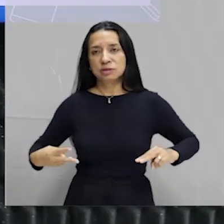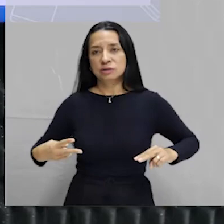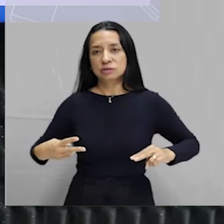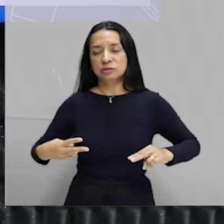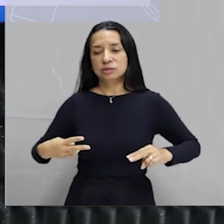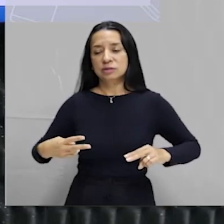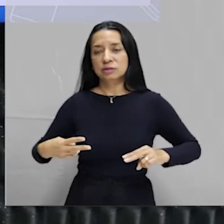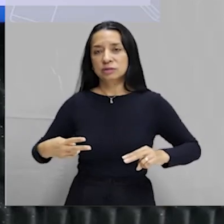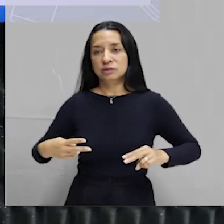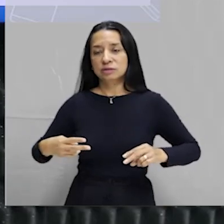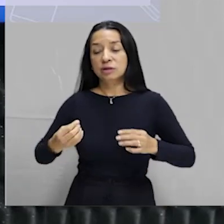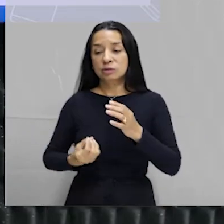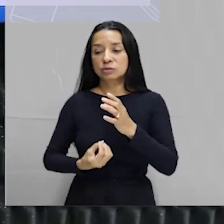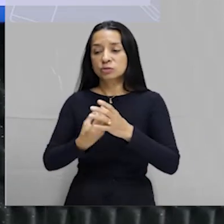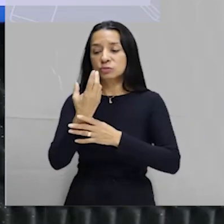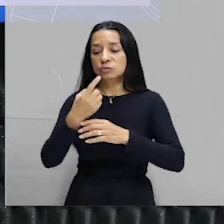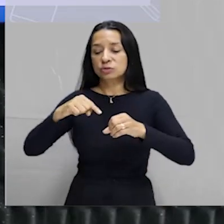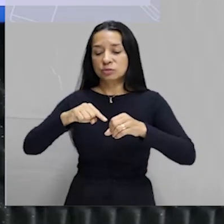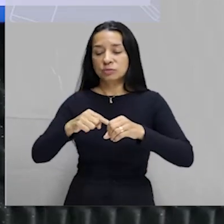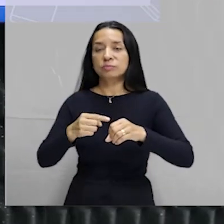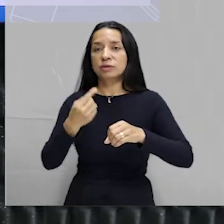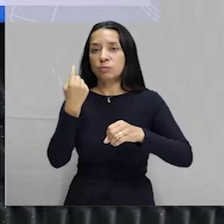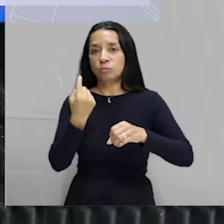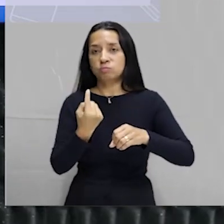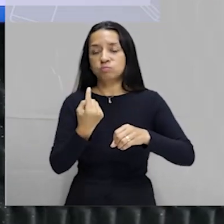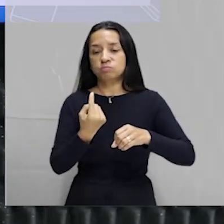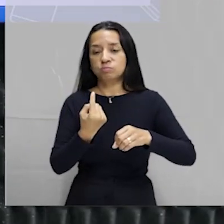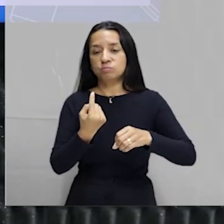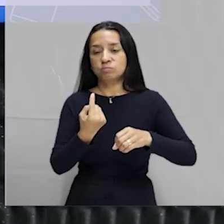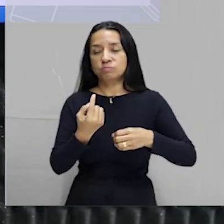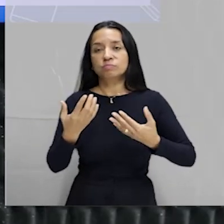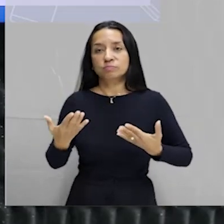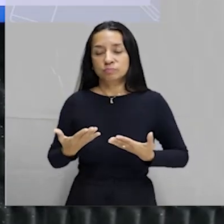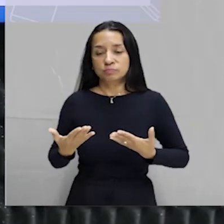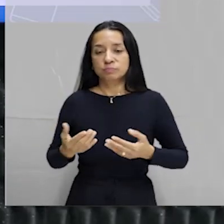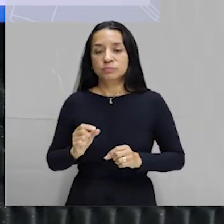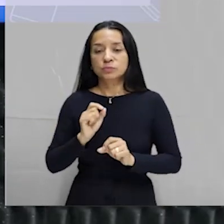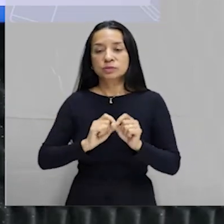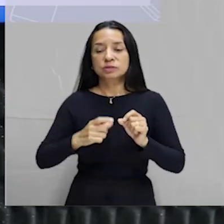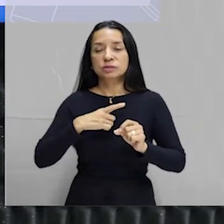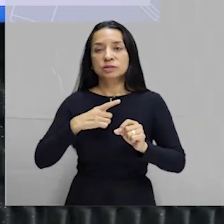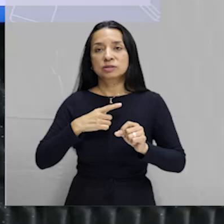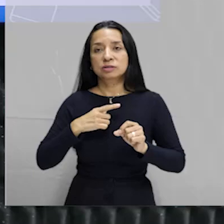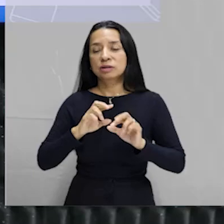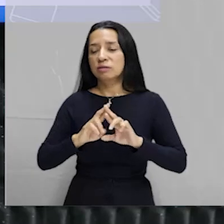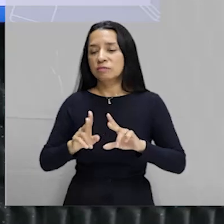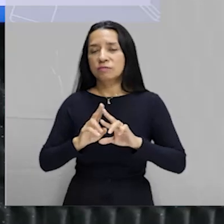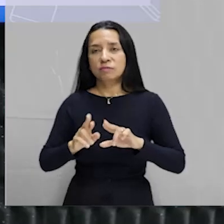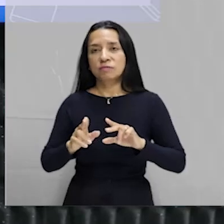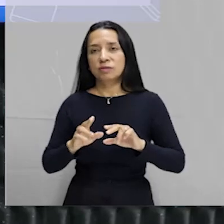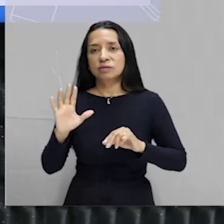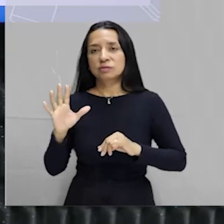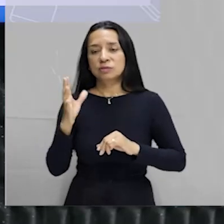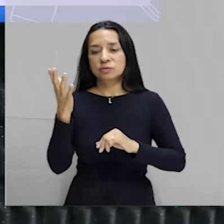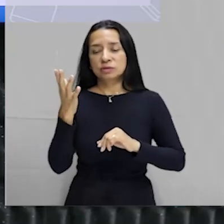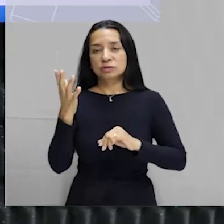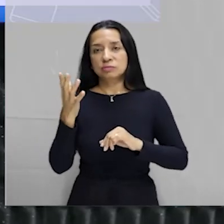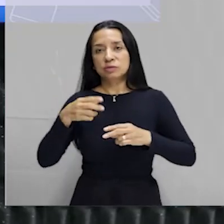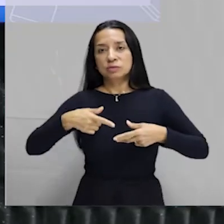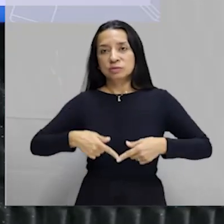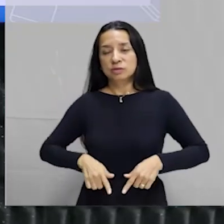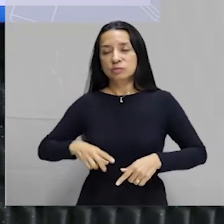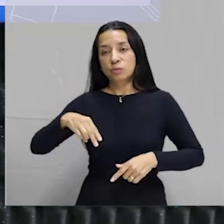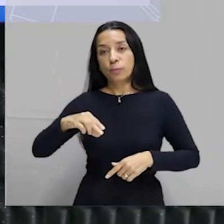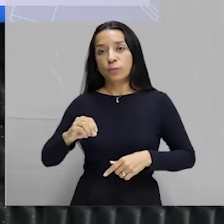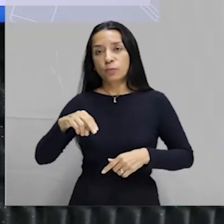de um mesmo embrião, tá? E nesse caso, ó, a gente tem vários casos de gêmeos monozigóticos. No primeiro